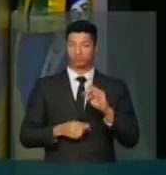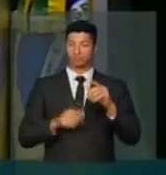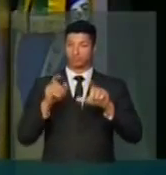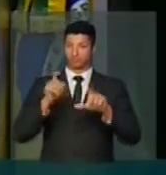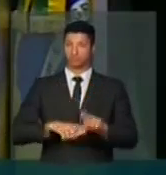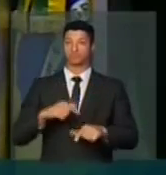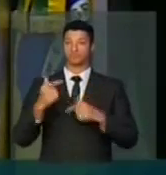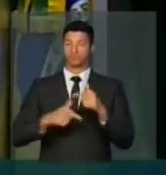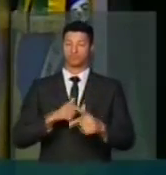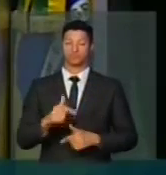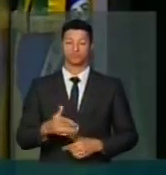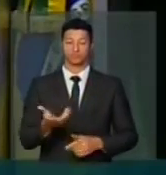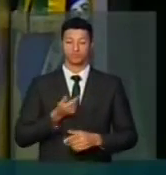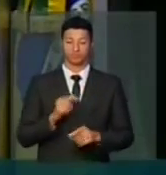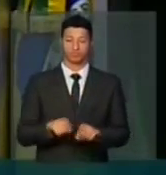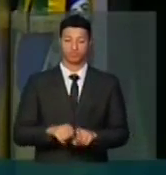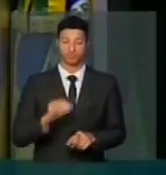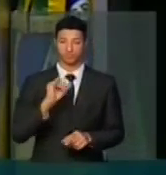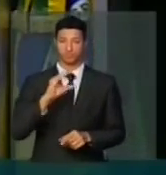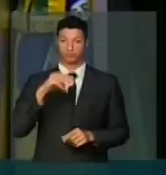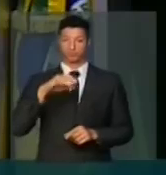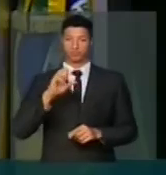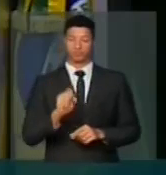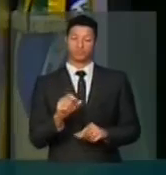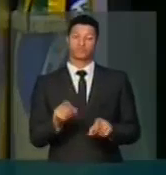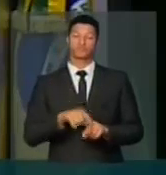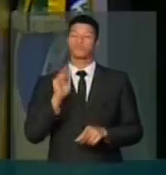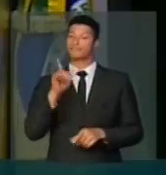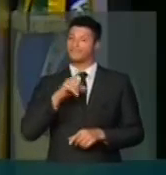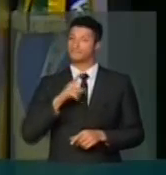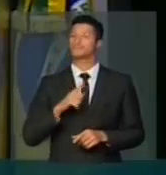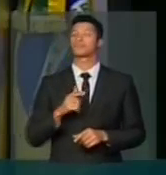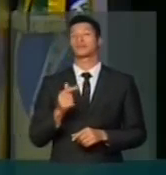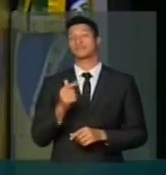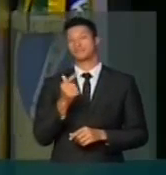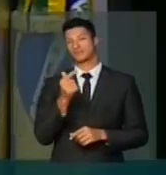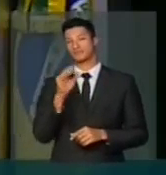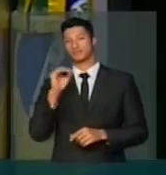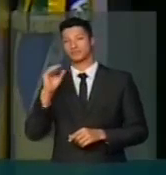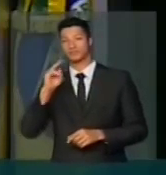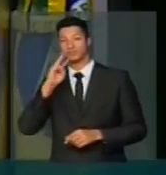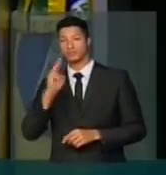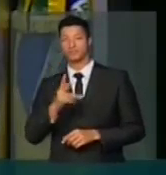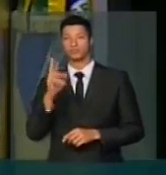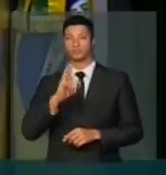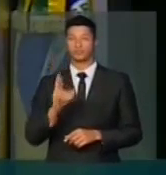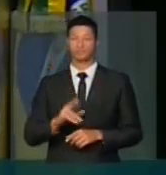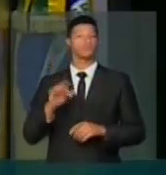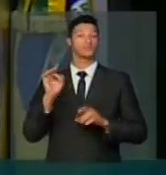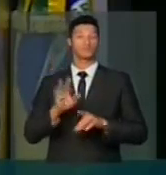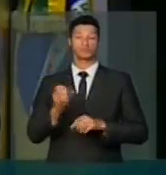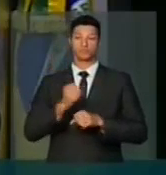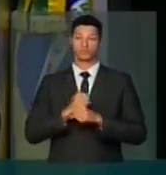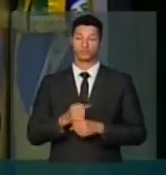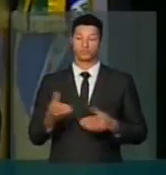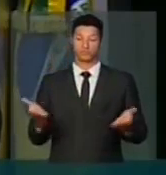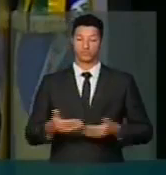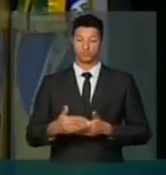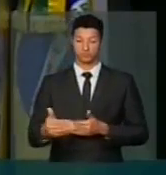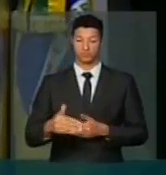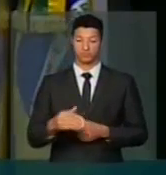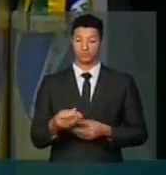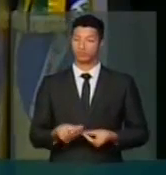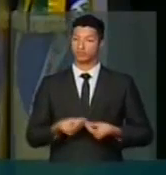desemprego. A arrecadação de ICMS já teve uma queda de 700 milhões de reais apenas neste ano.